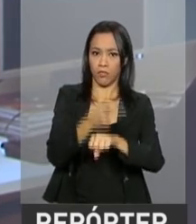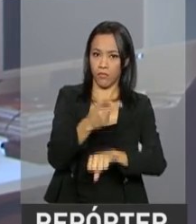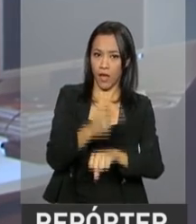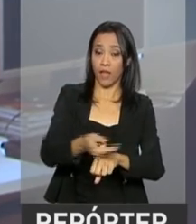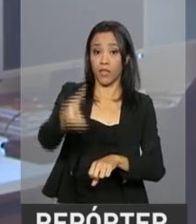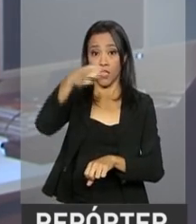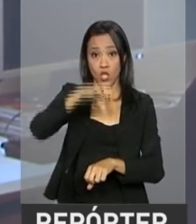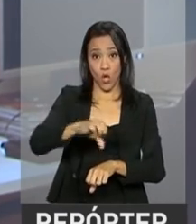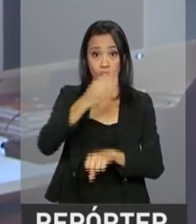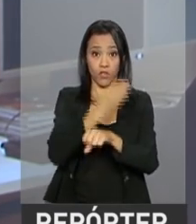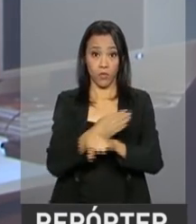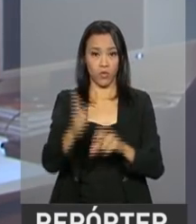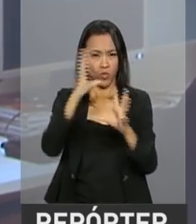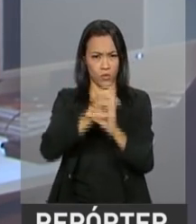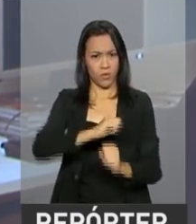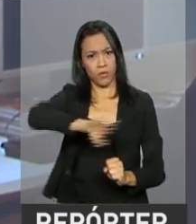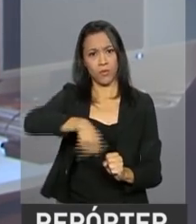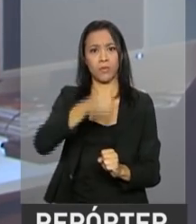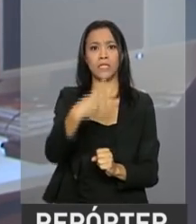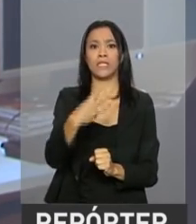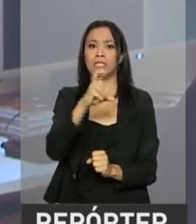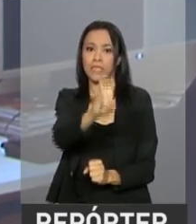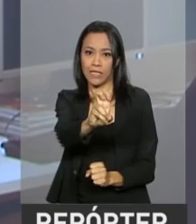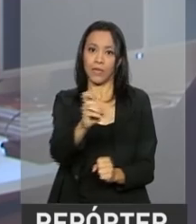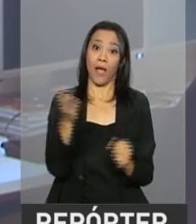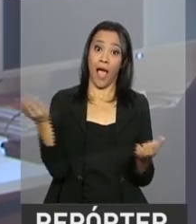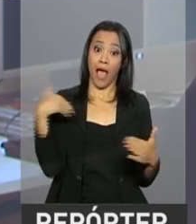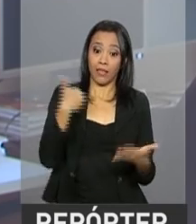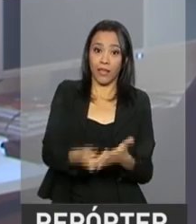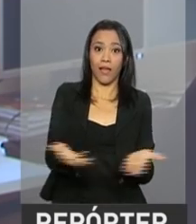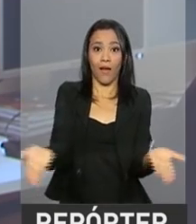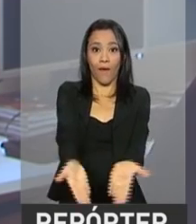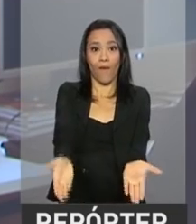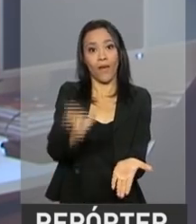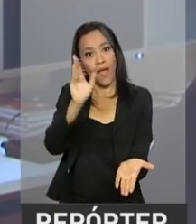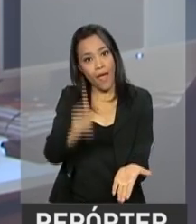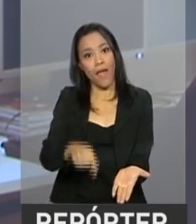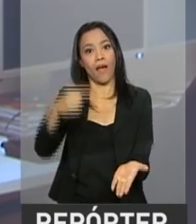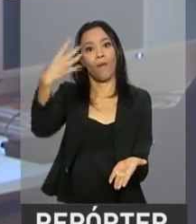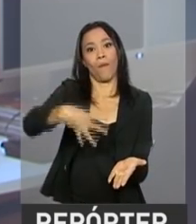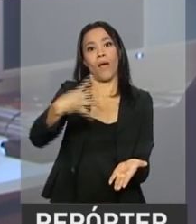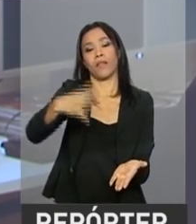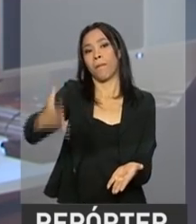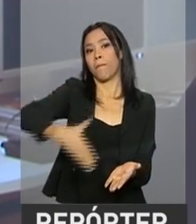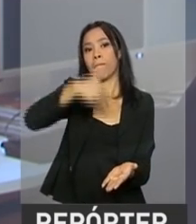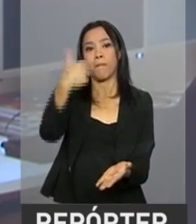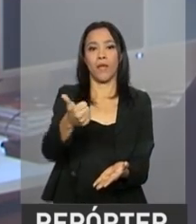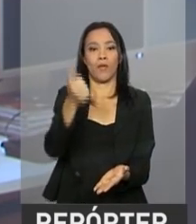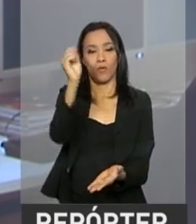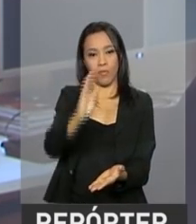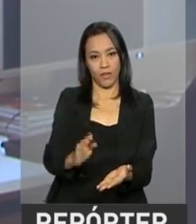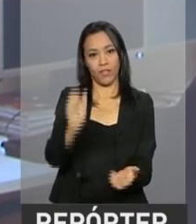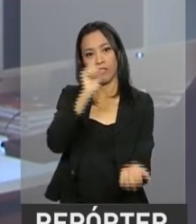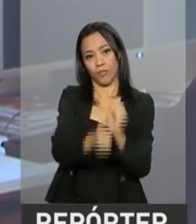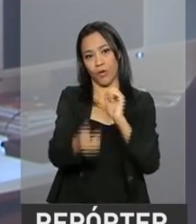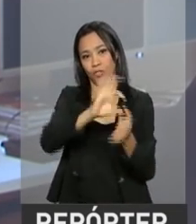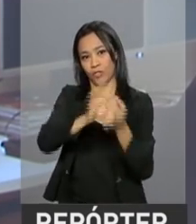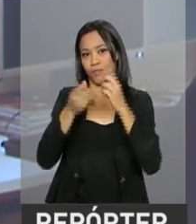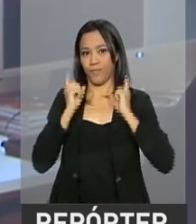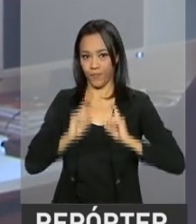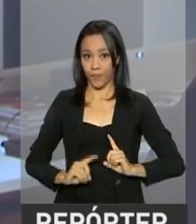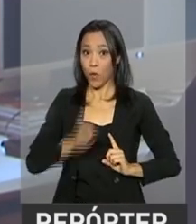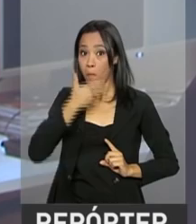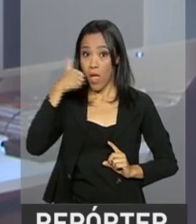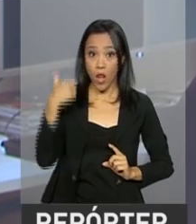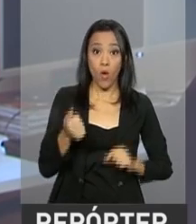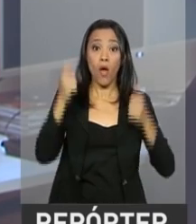bronze. São 35 no total. A campanha, até agora, é a 4ª melhor do país em Jogos Paralímpicos. Nosso melhor desempenho foi